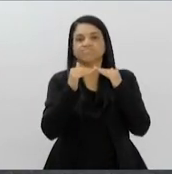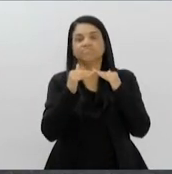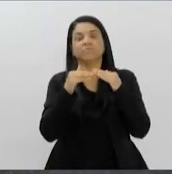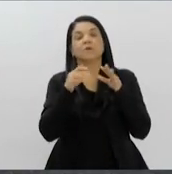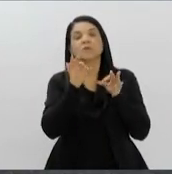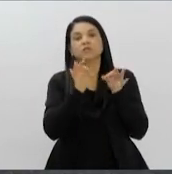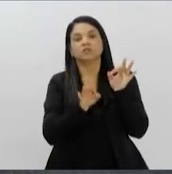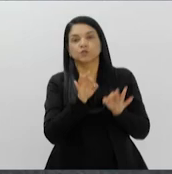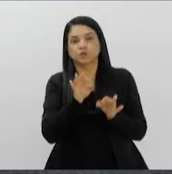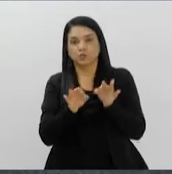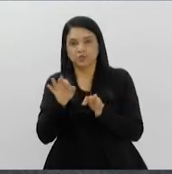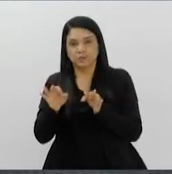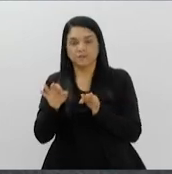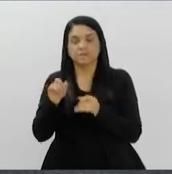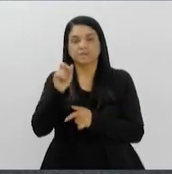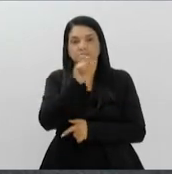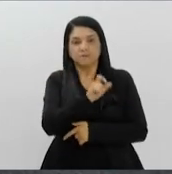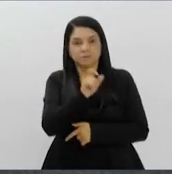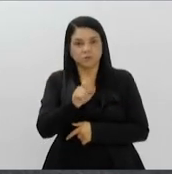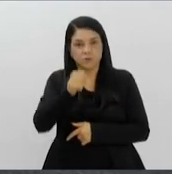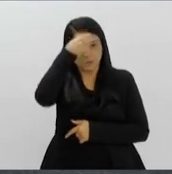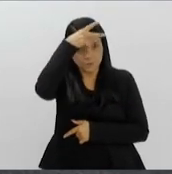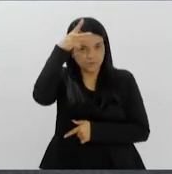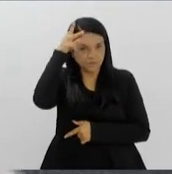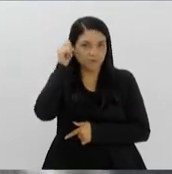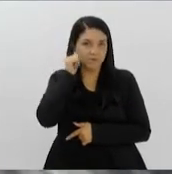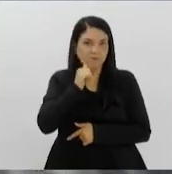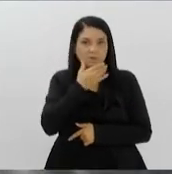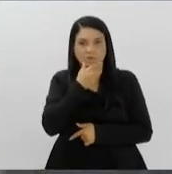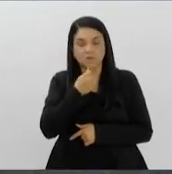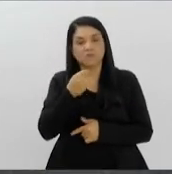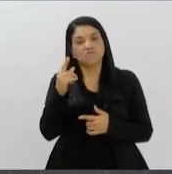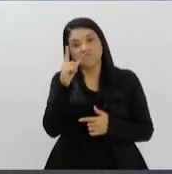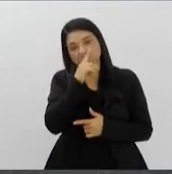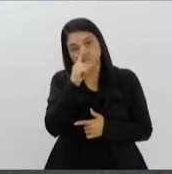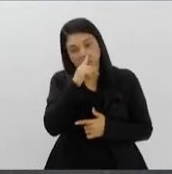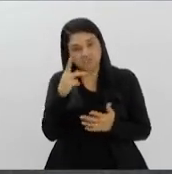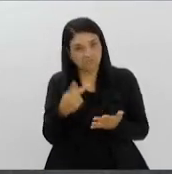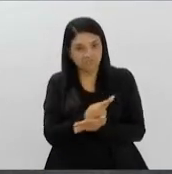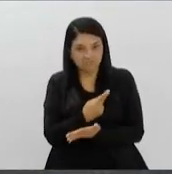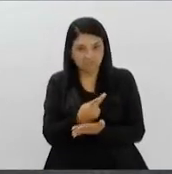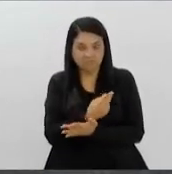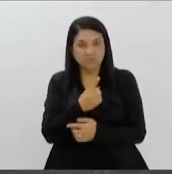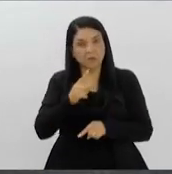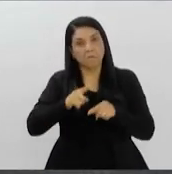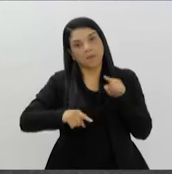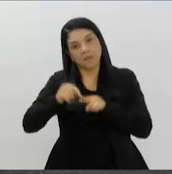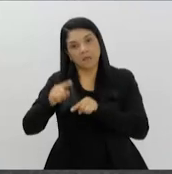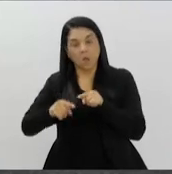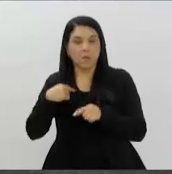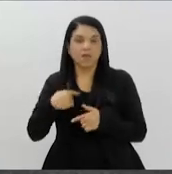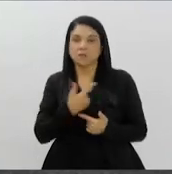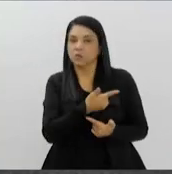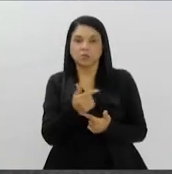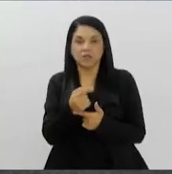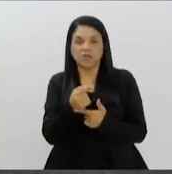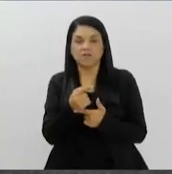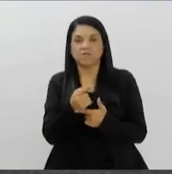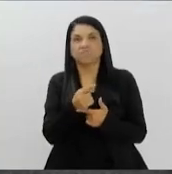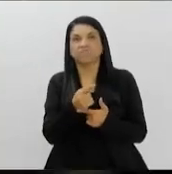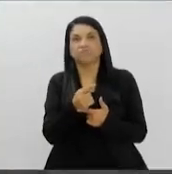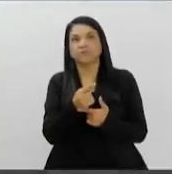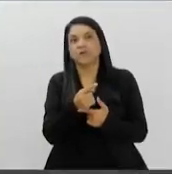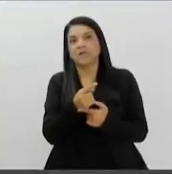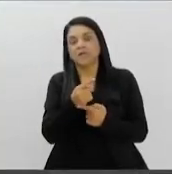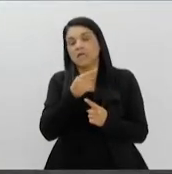esses prefeitos e prefeitas que podem ter cometido um erro material, mas sem nenhuma intenção, né,